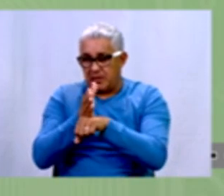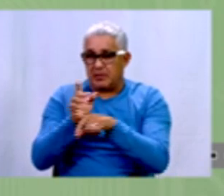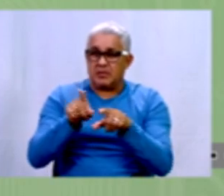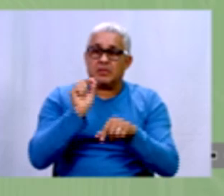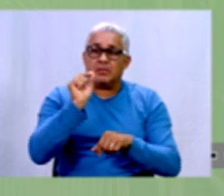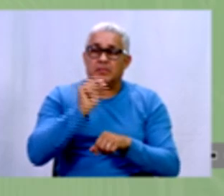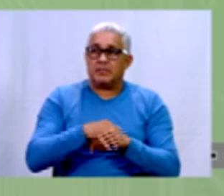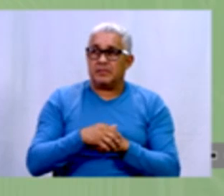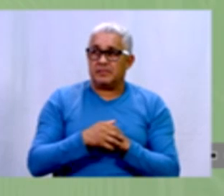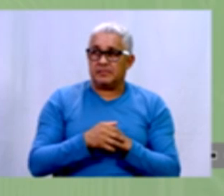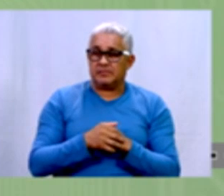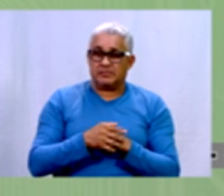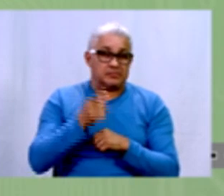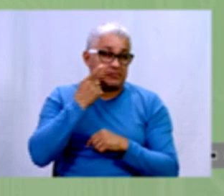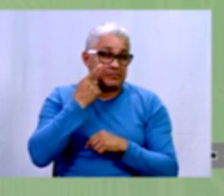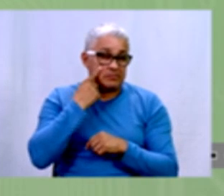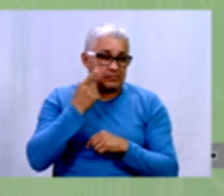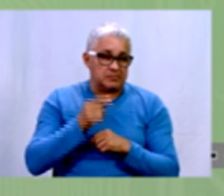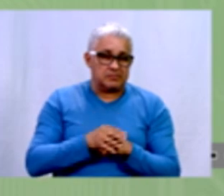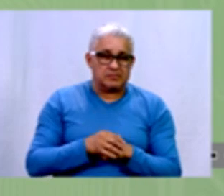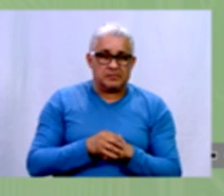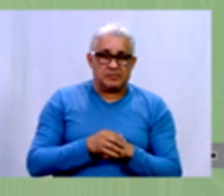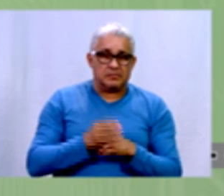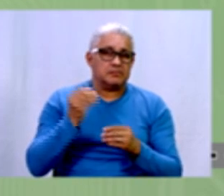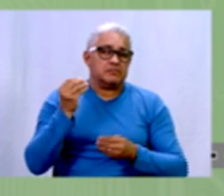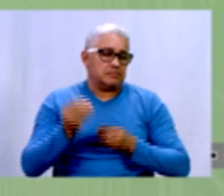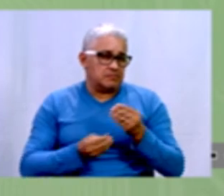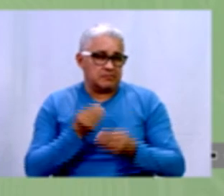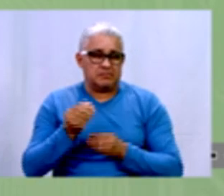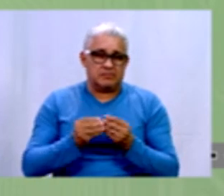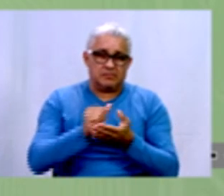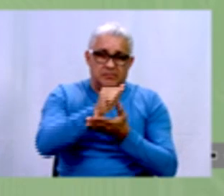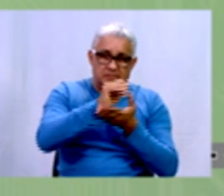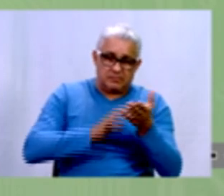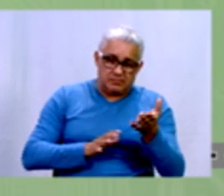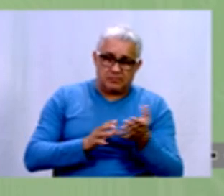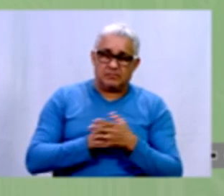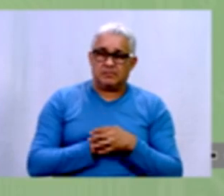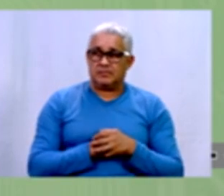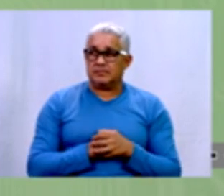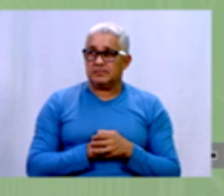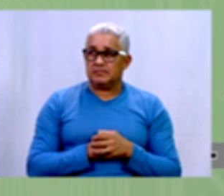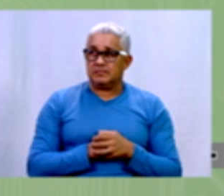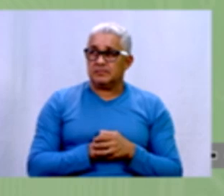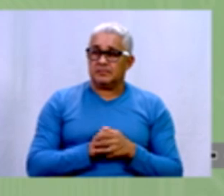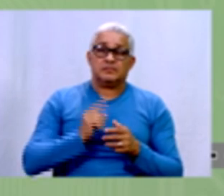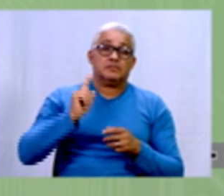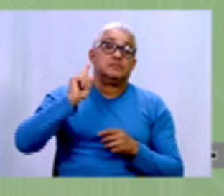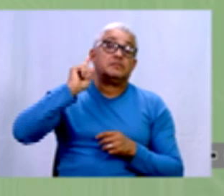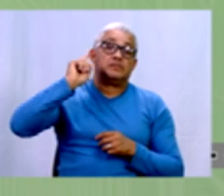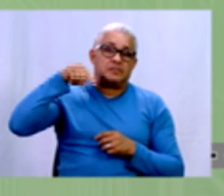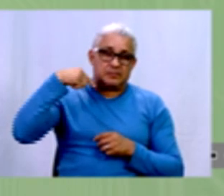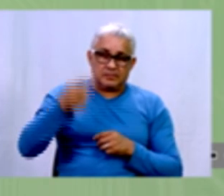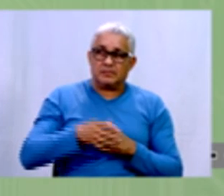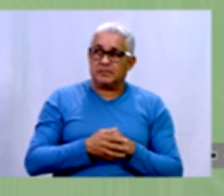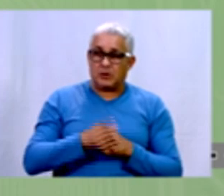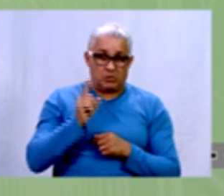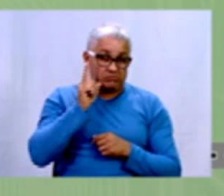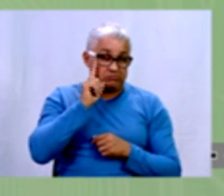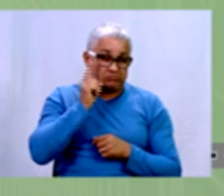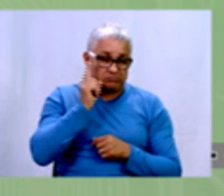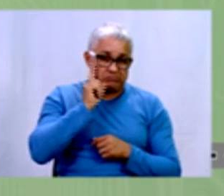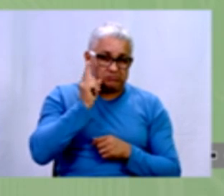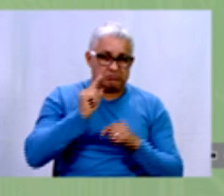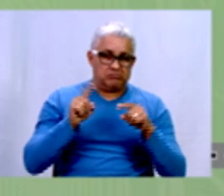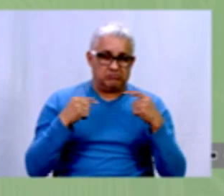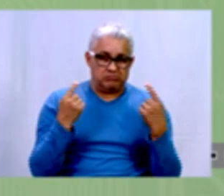para verificar como que estão as atividades, tá? E aí, isso todo dia,